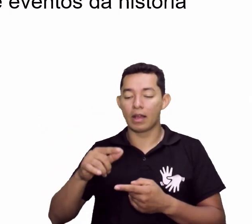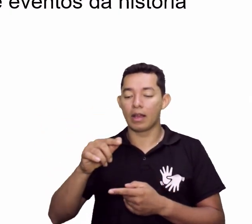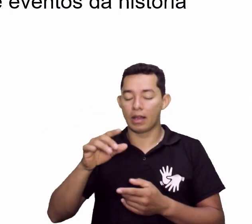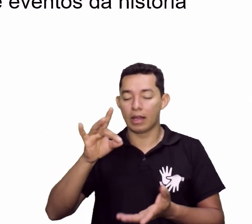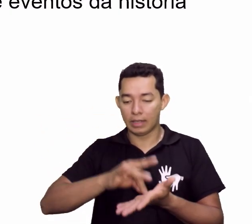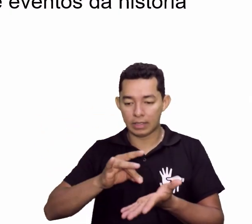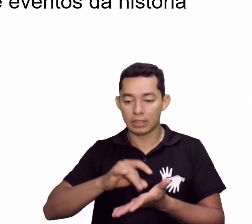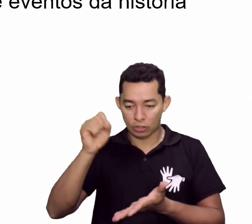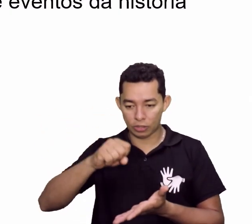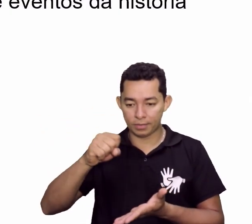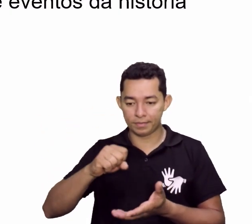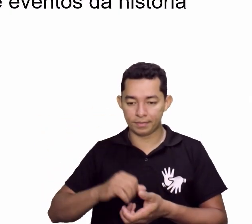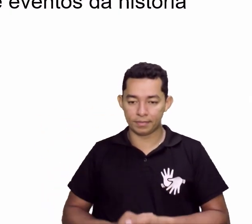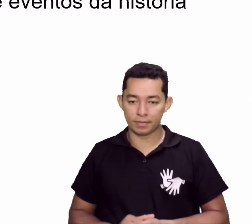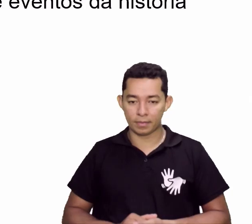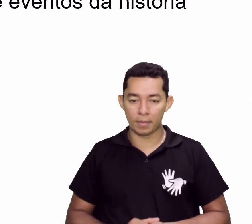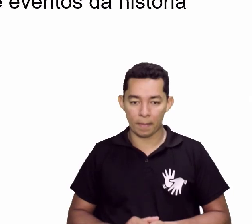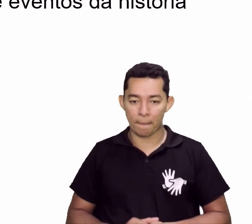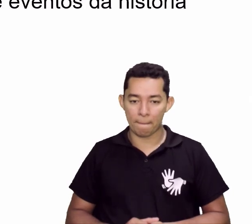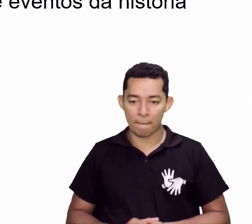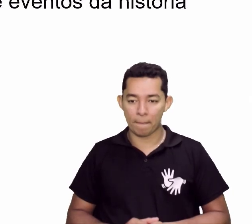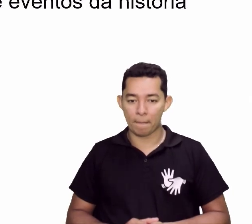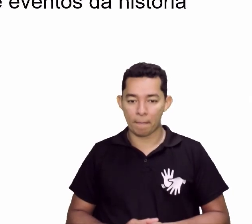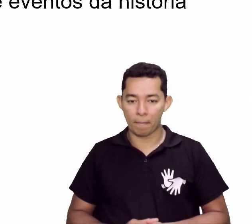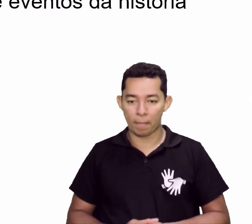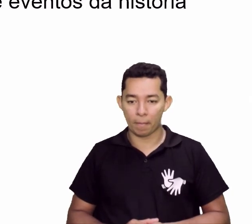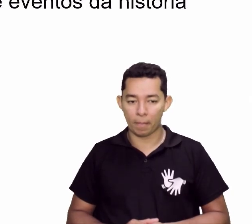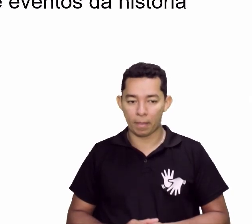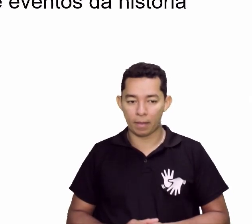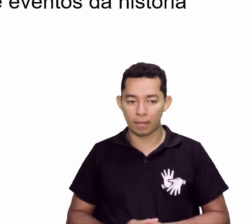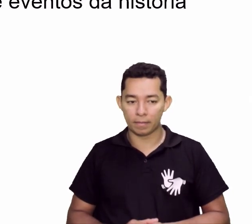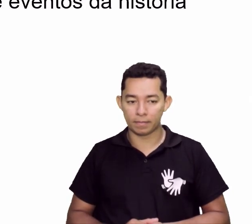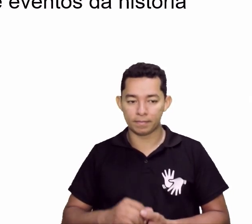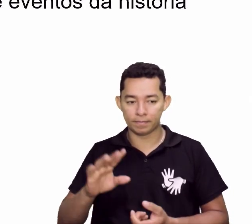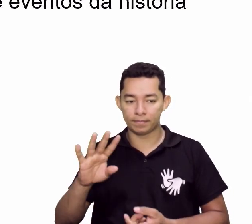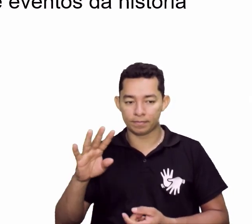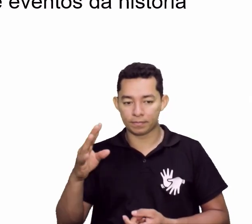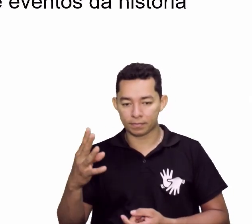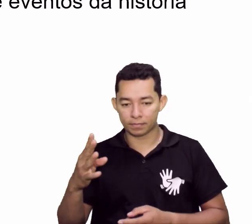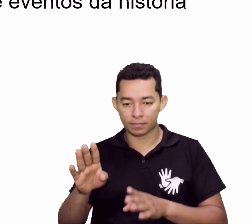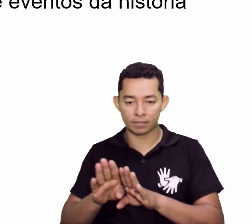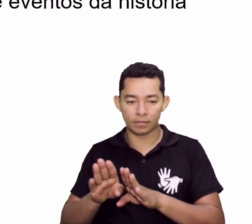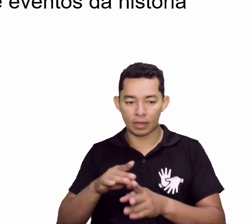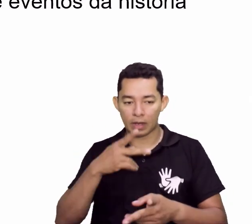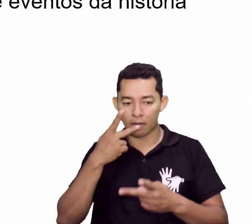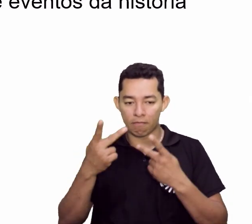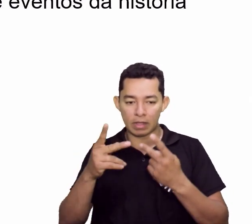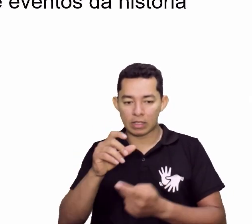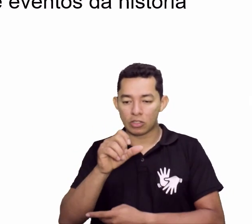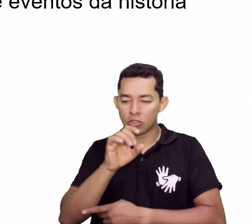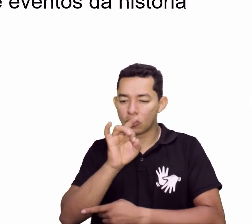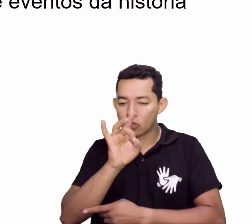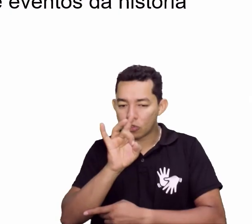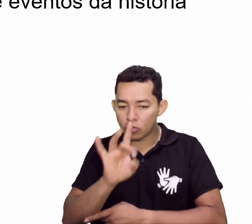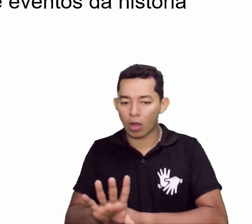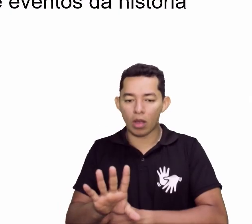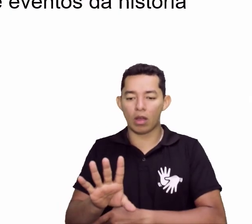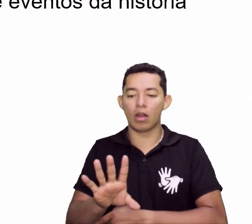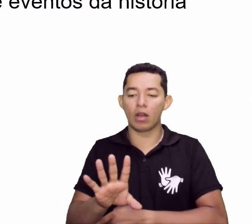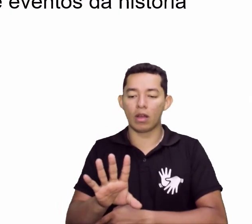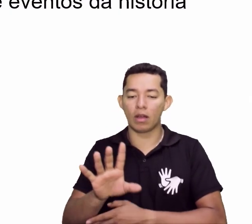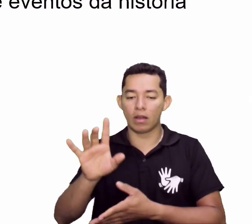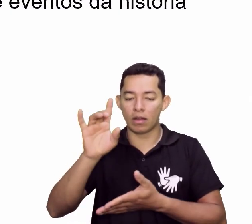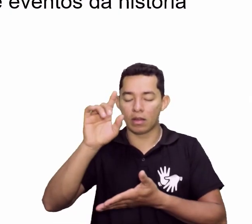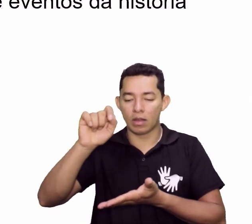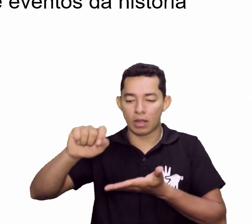fora. Quer ver aqui o 4 também, né? Refere somente